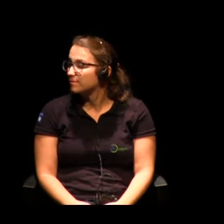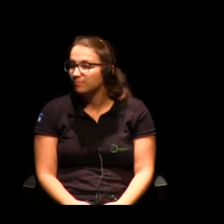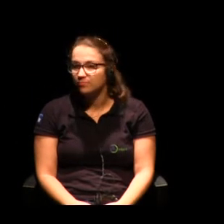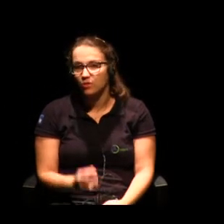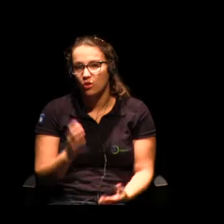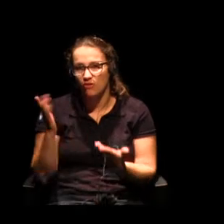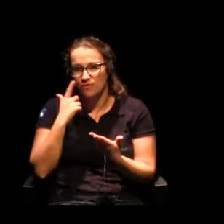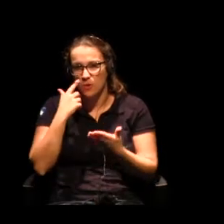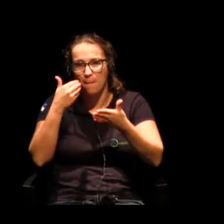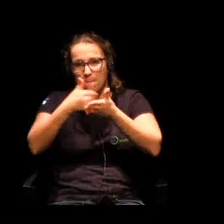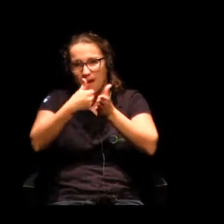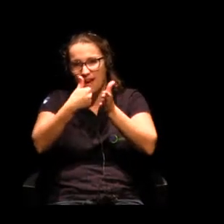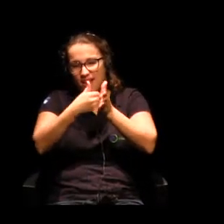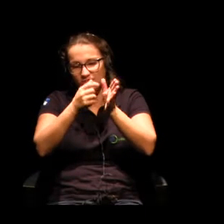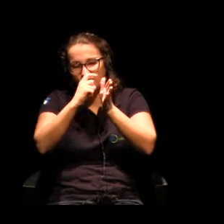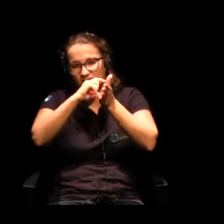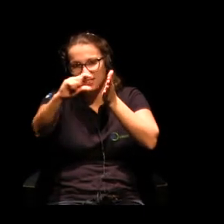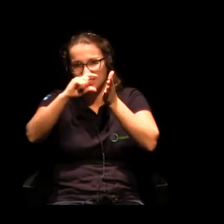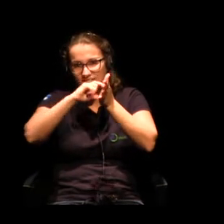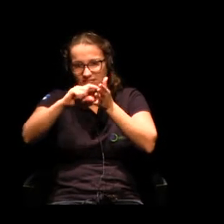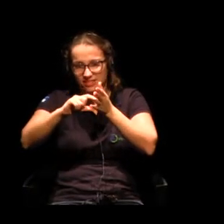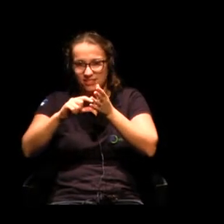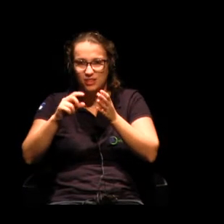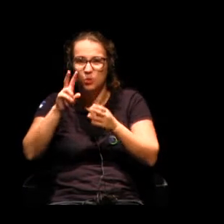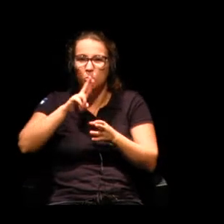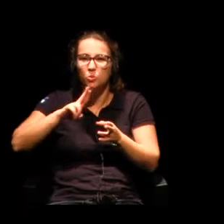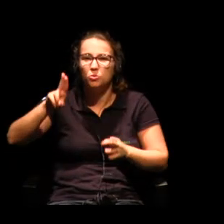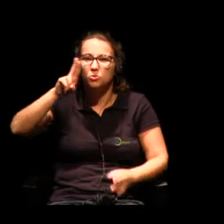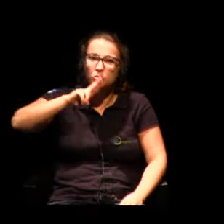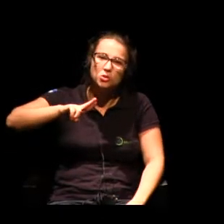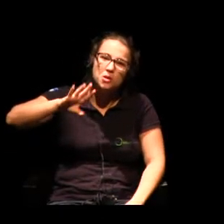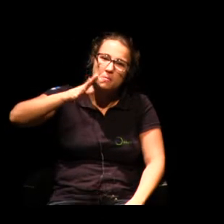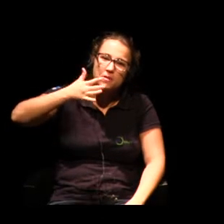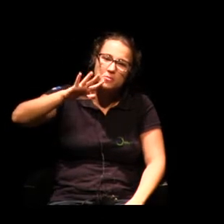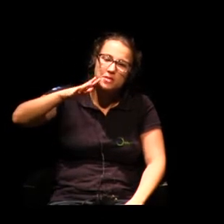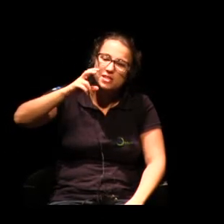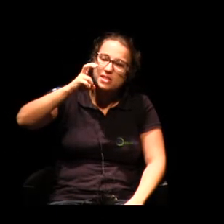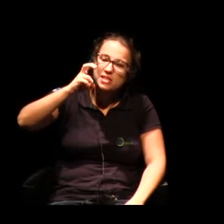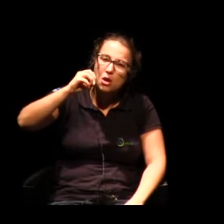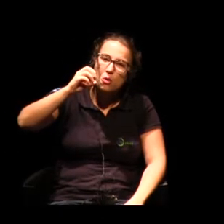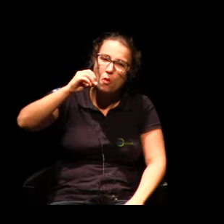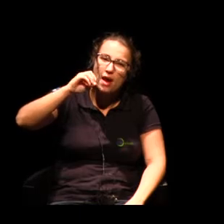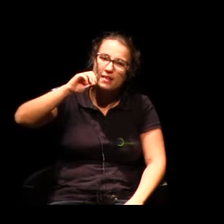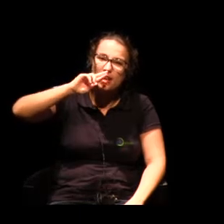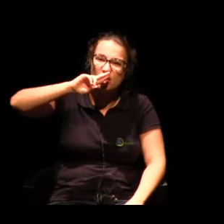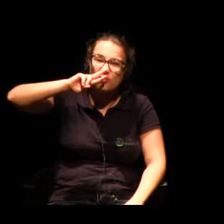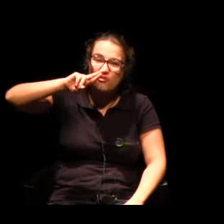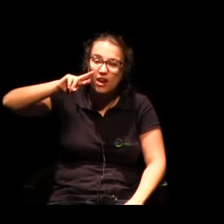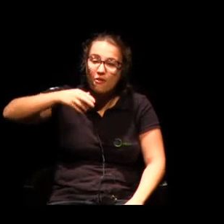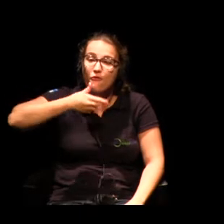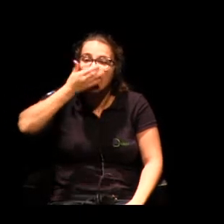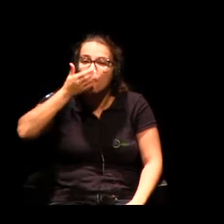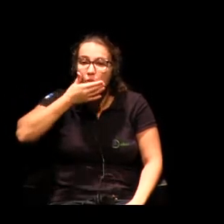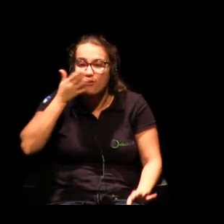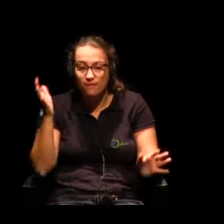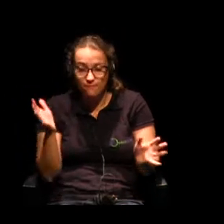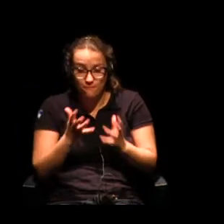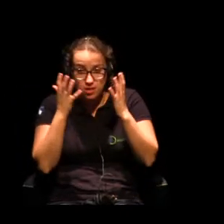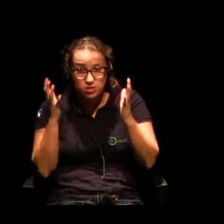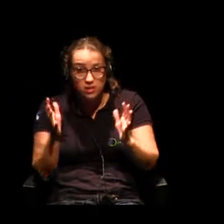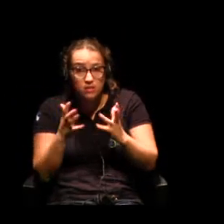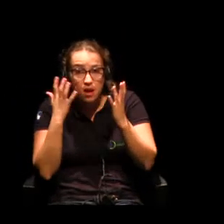E aqui podemos ver o efeito dessa parede. Nós usamos 50 diferentes